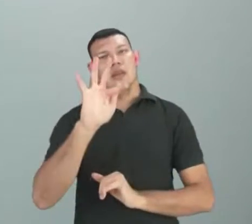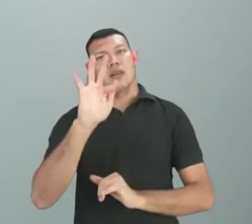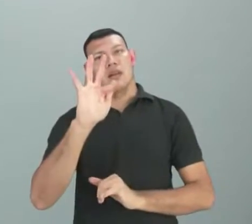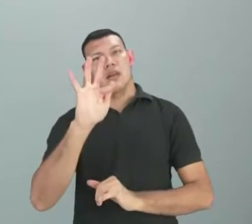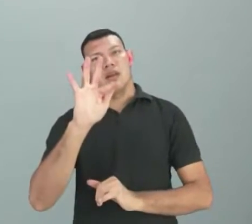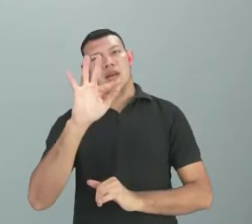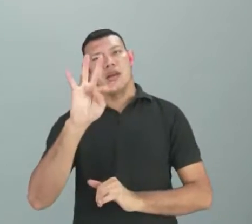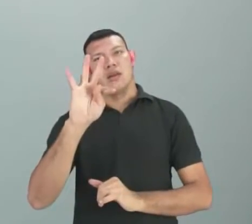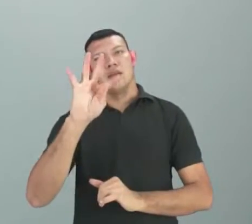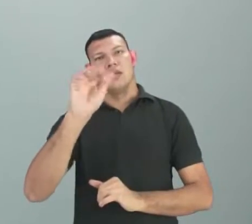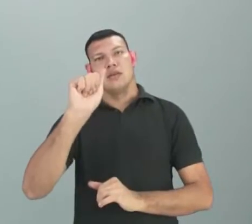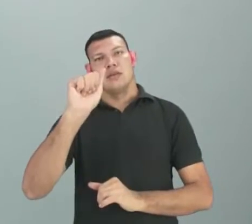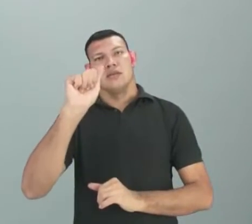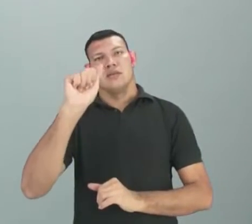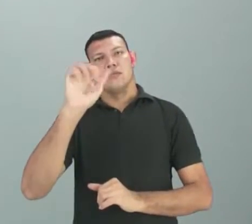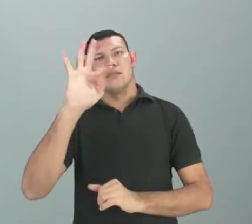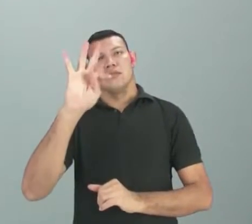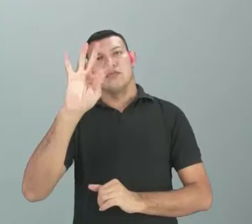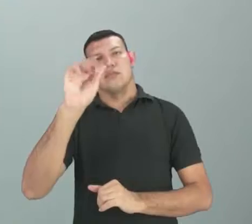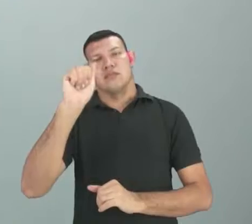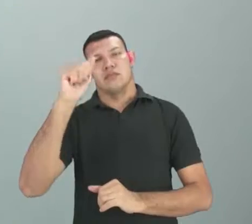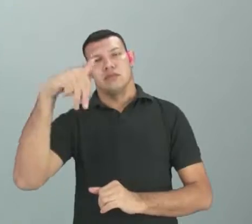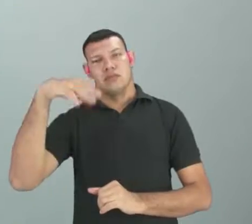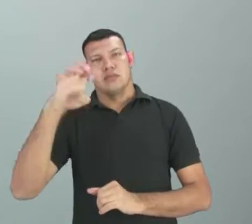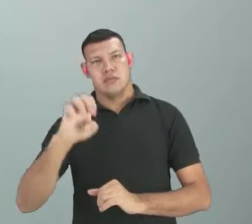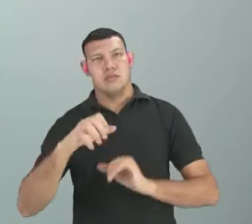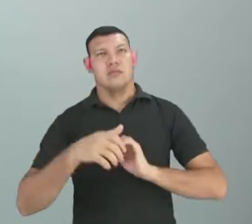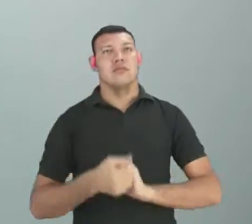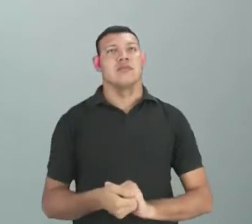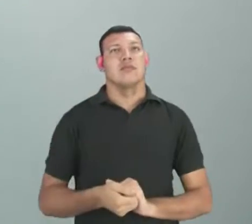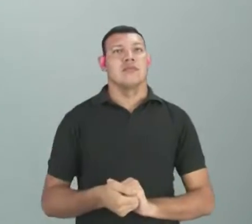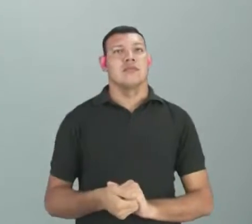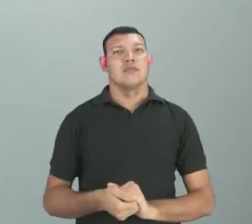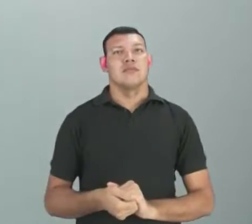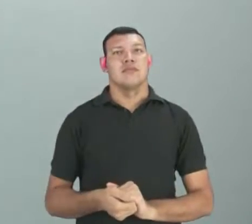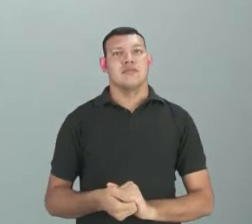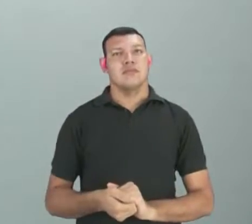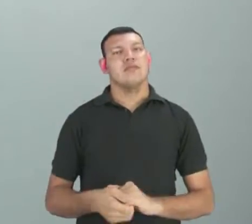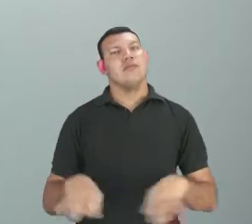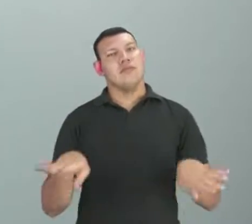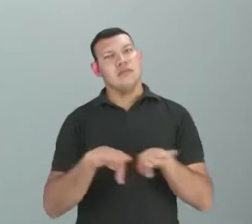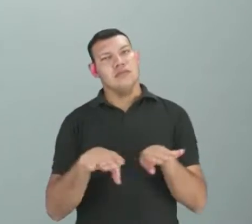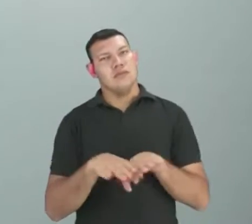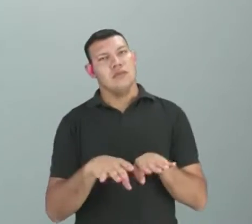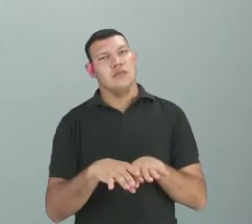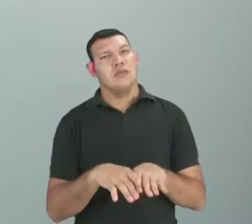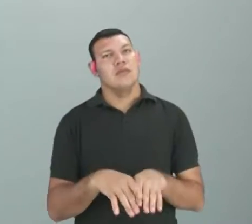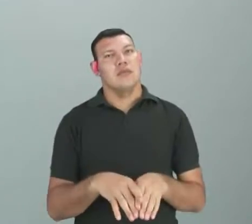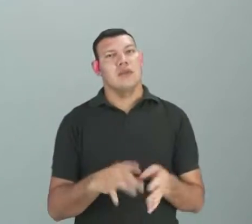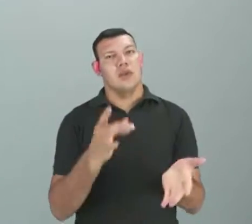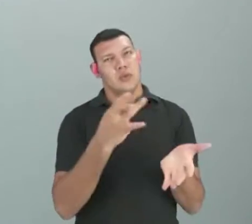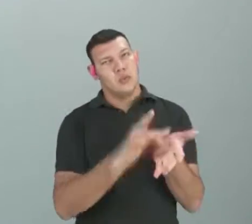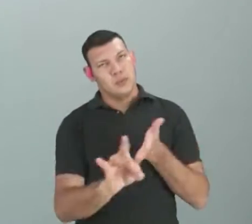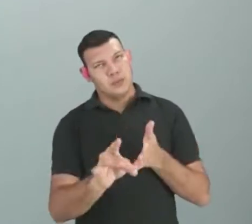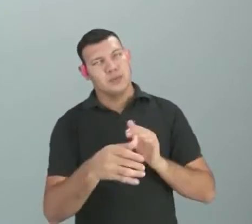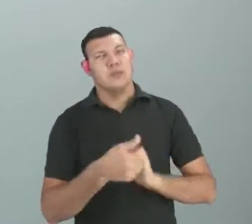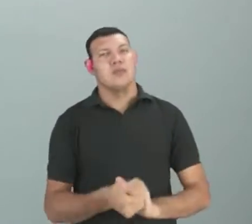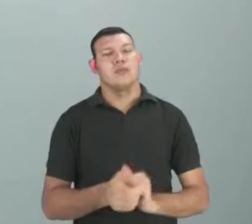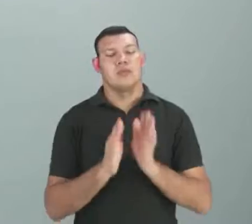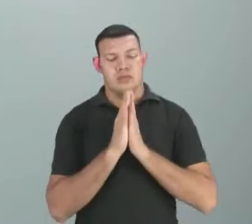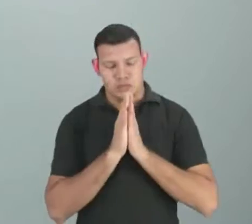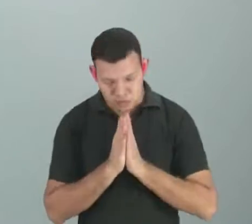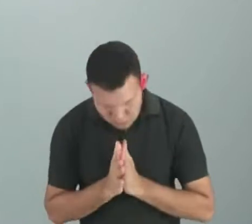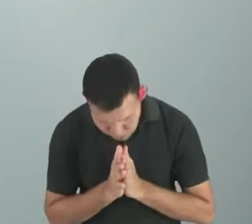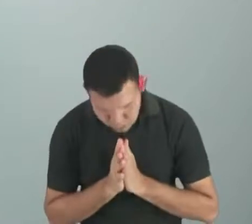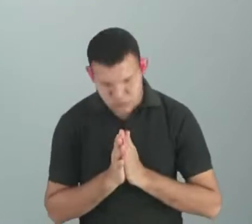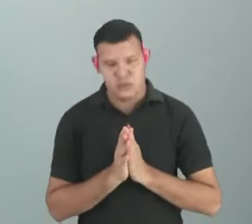tem aquele cumprimento que tem que ter pelo dojo, pelo adversário, né? Pelo cumprimento na hora da entrada e